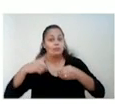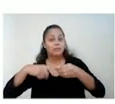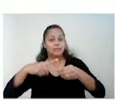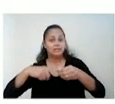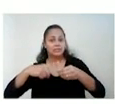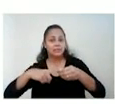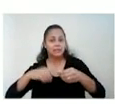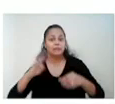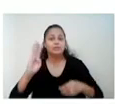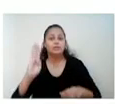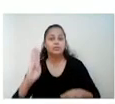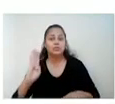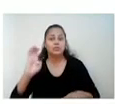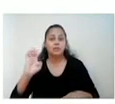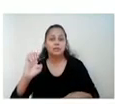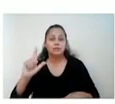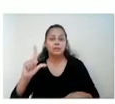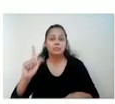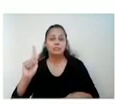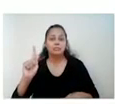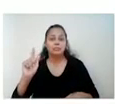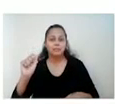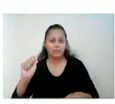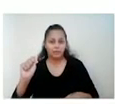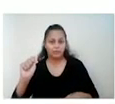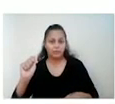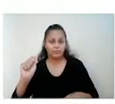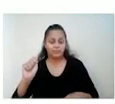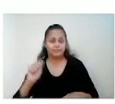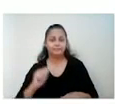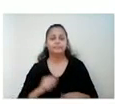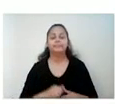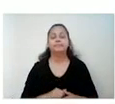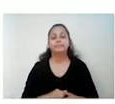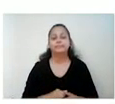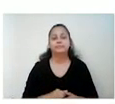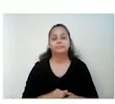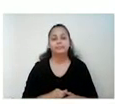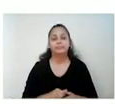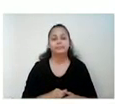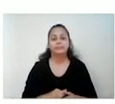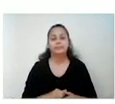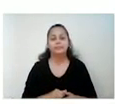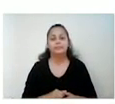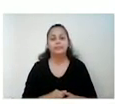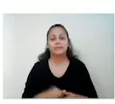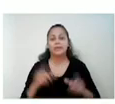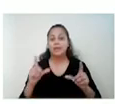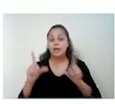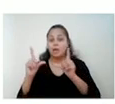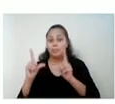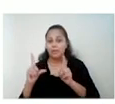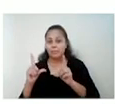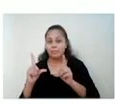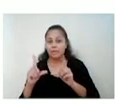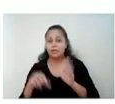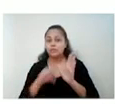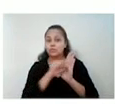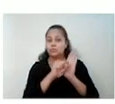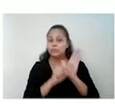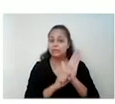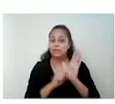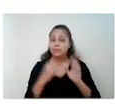cidade belga, né, que não é identificada qual cidade, né, que é. É uma imagem do